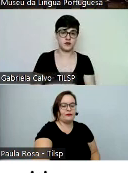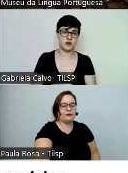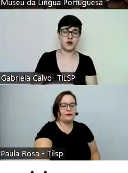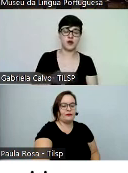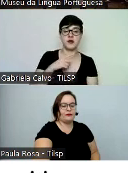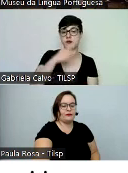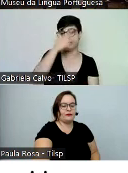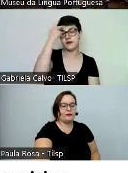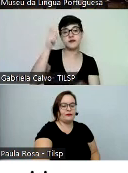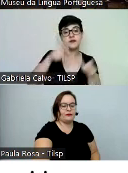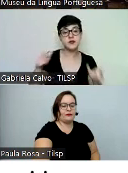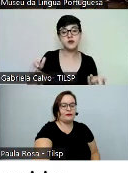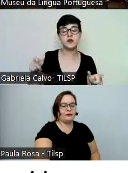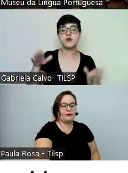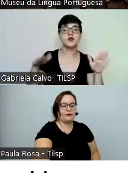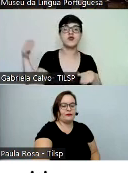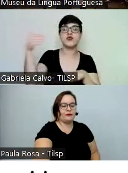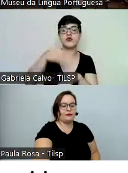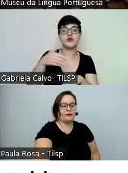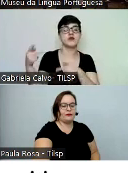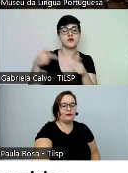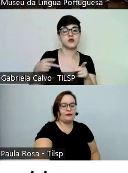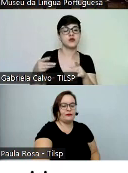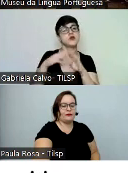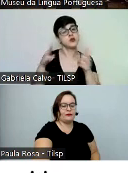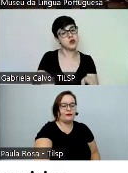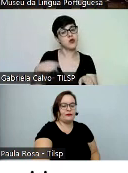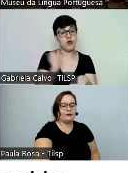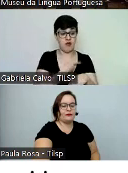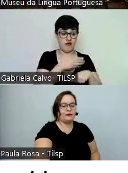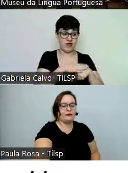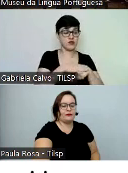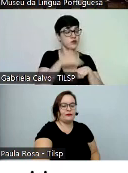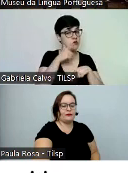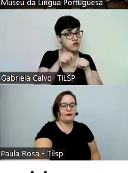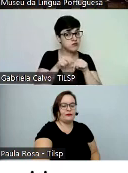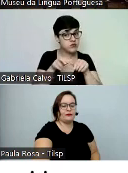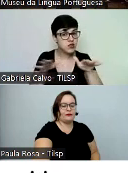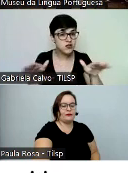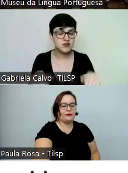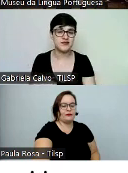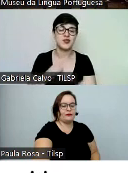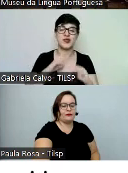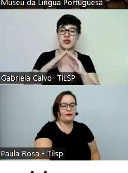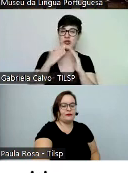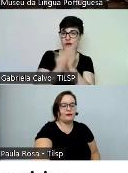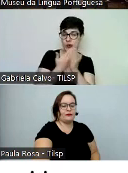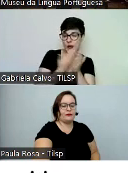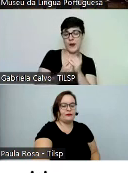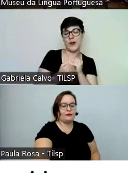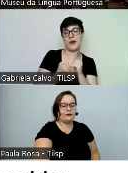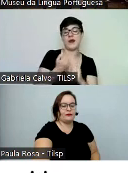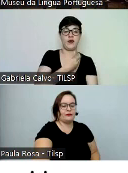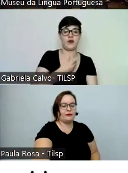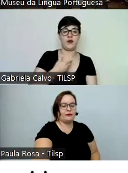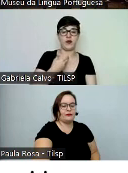iriam normalmente ao museu então bibliotecas públicas escolas desempenham um papel super importante nisso a gente